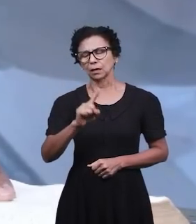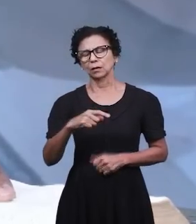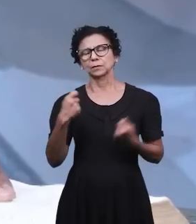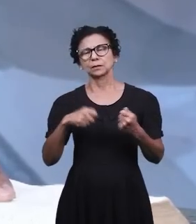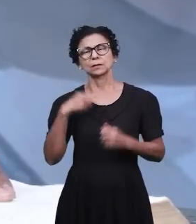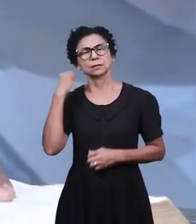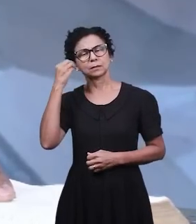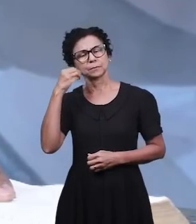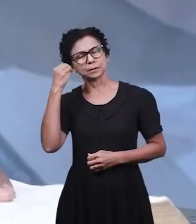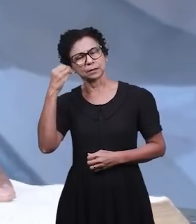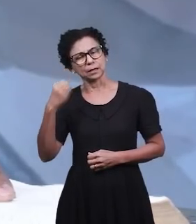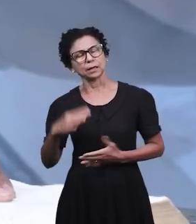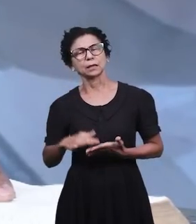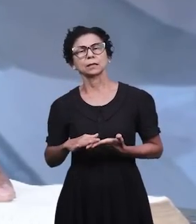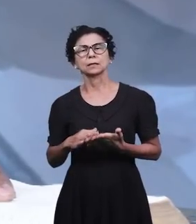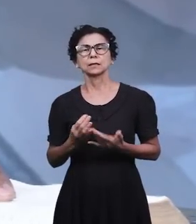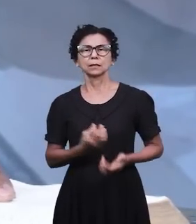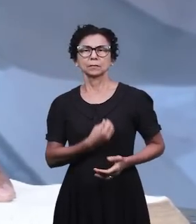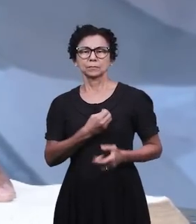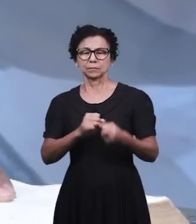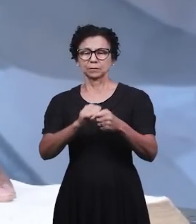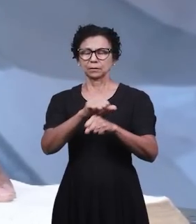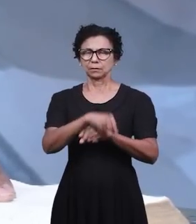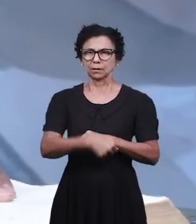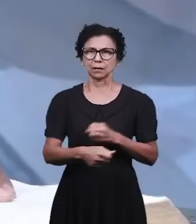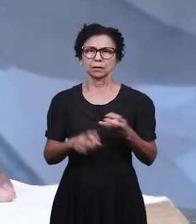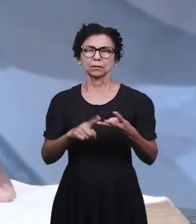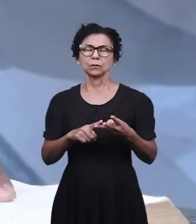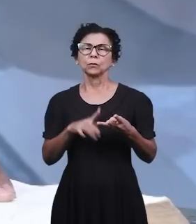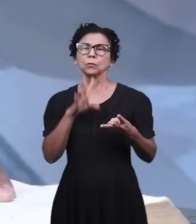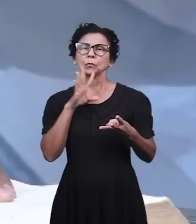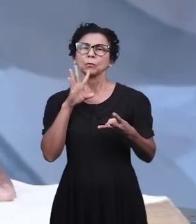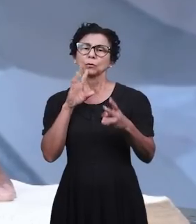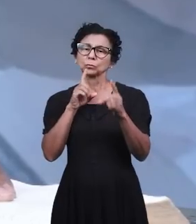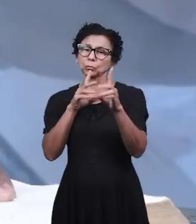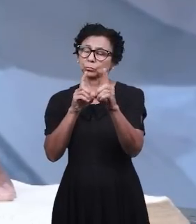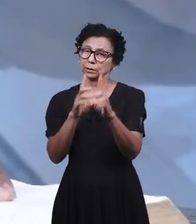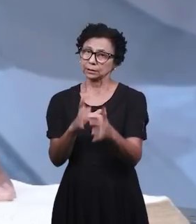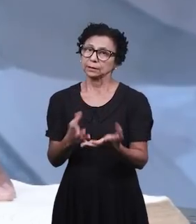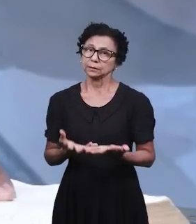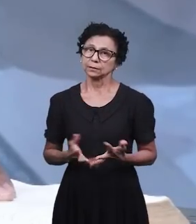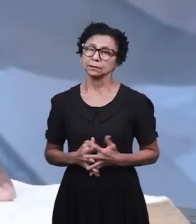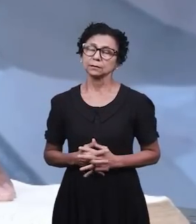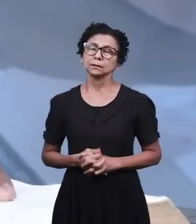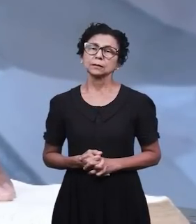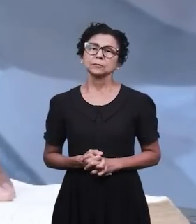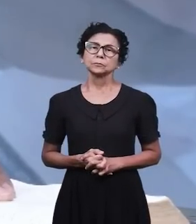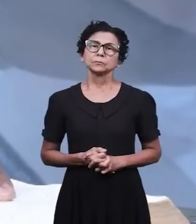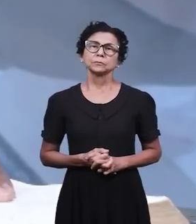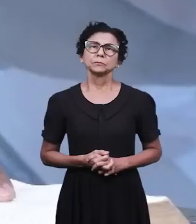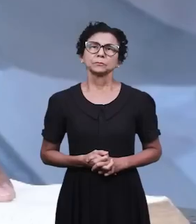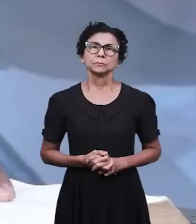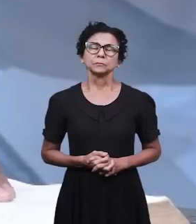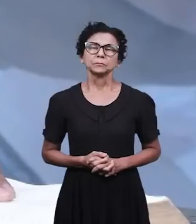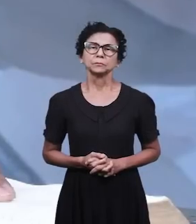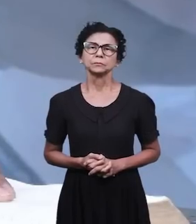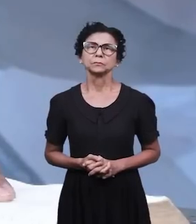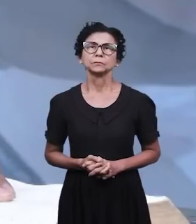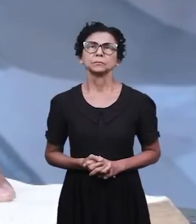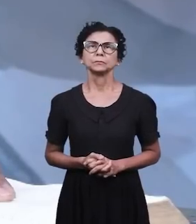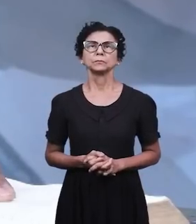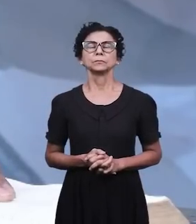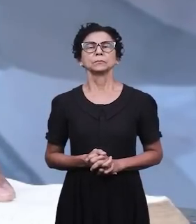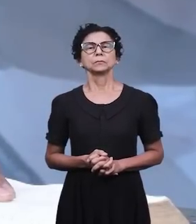seminários, nós temos periodicamente, ele conheceu a doutrina. Então, a única exigência, o conhecimento que a palavra fala é o seguinte, que ele não